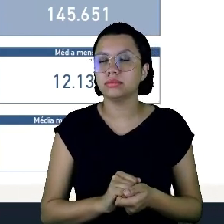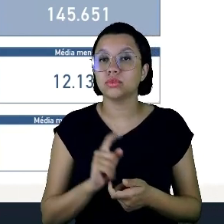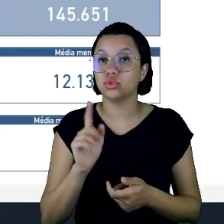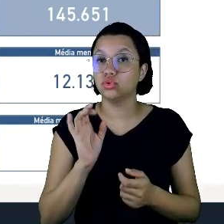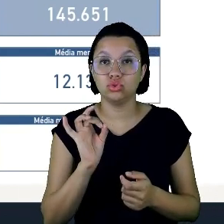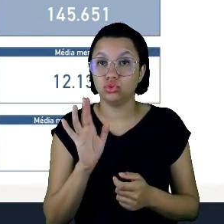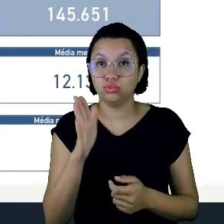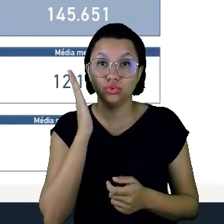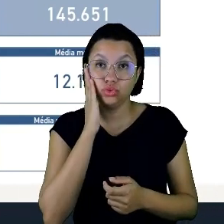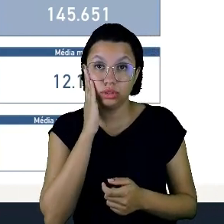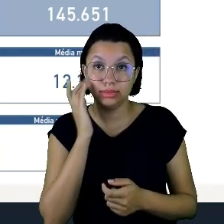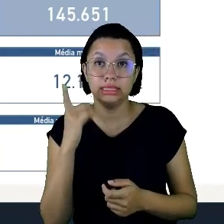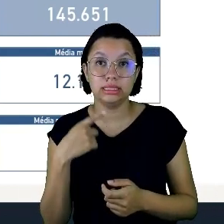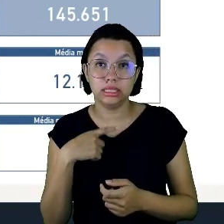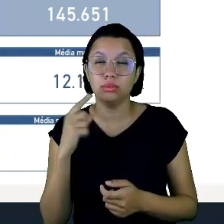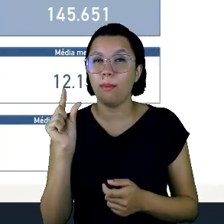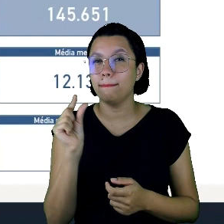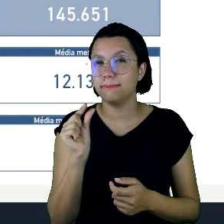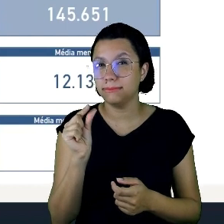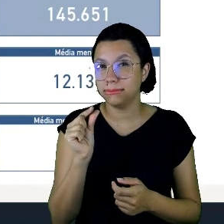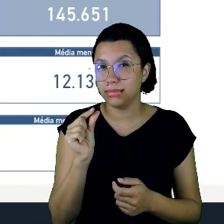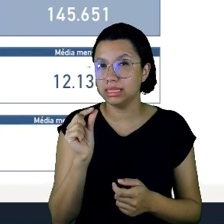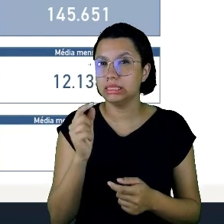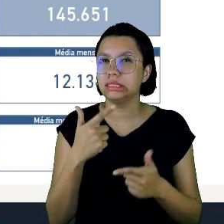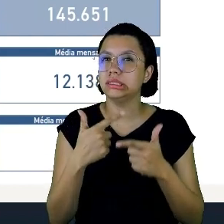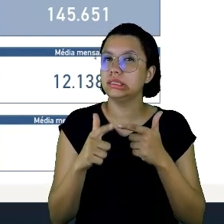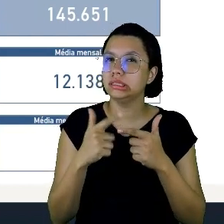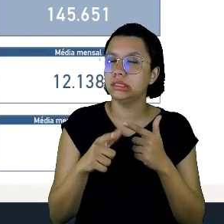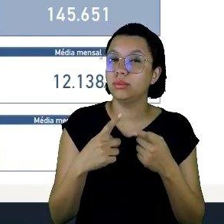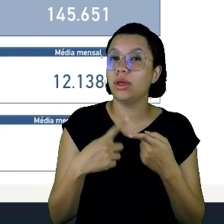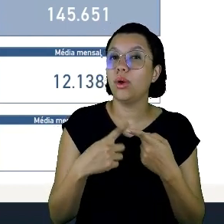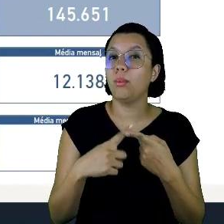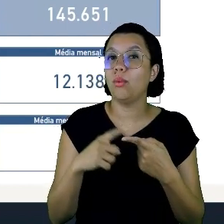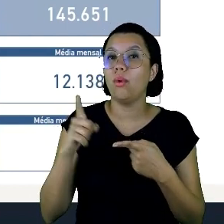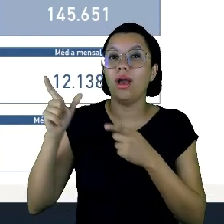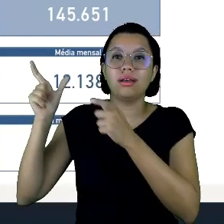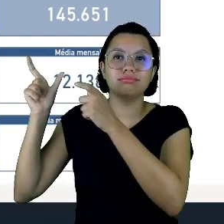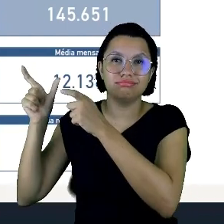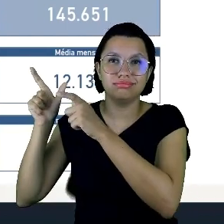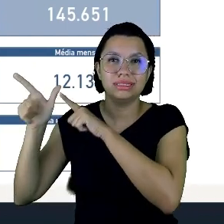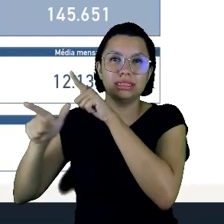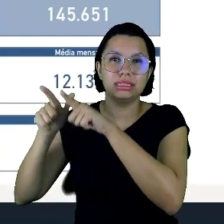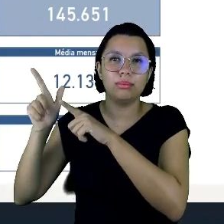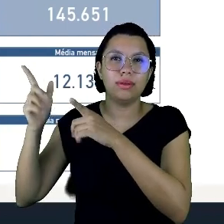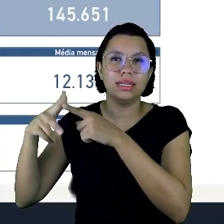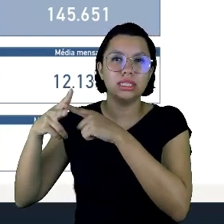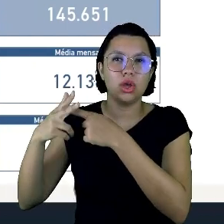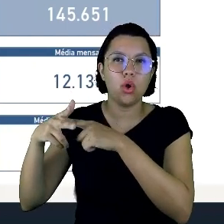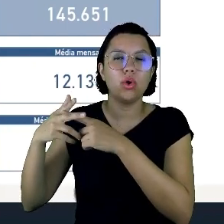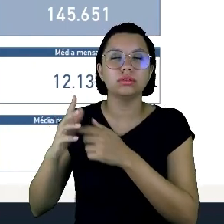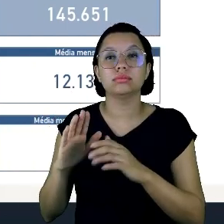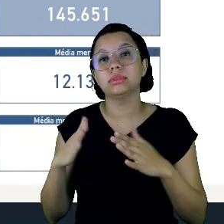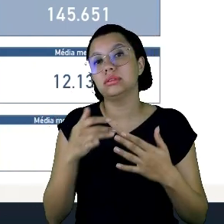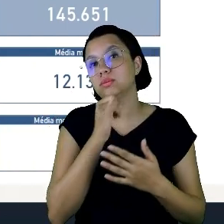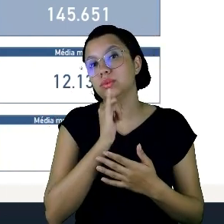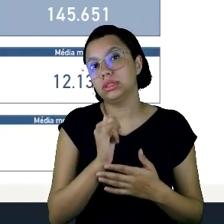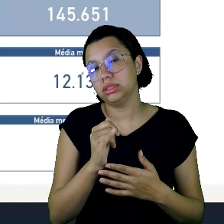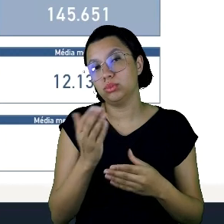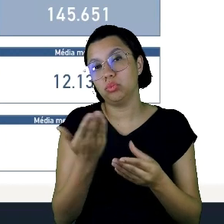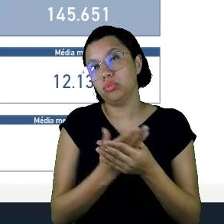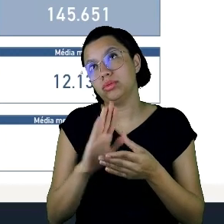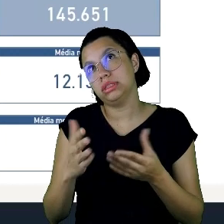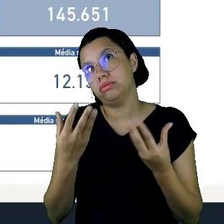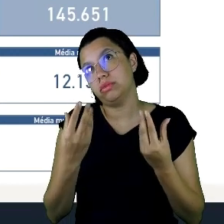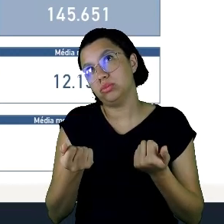estar corrigido. Mas, então, só para vocês saberem que tem uma pequena inconsistência aí, porque a SET está trabalhando